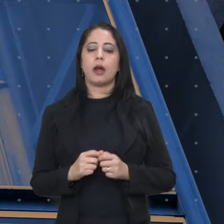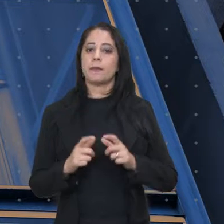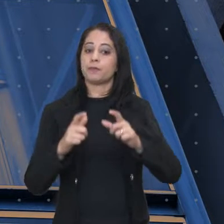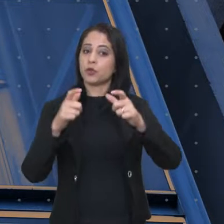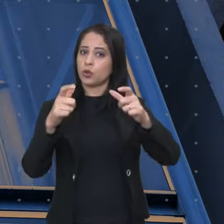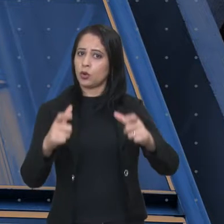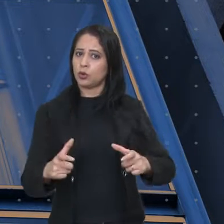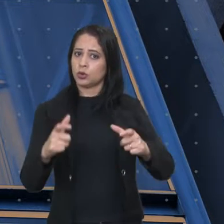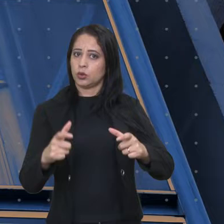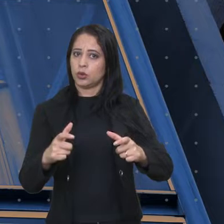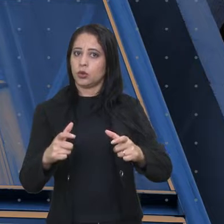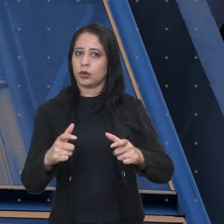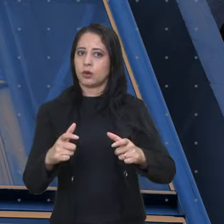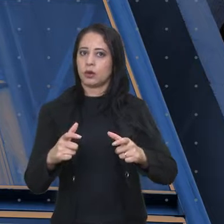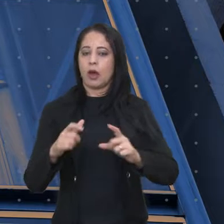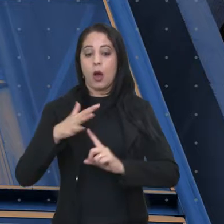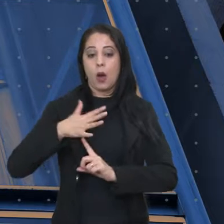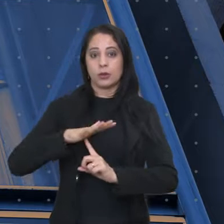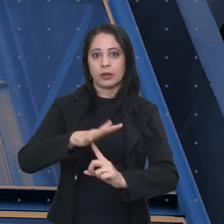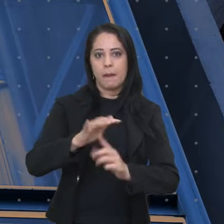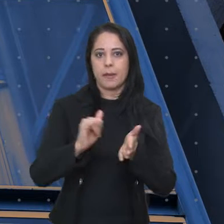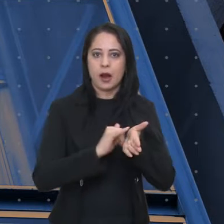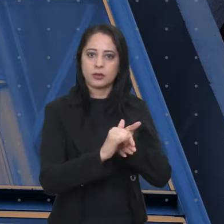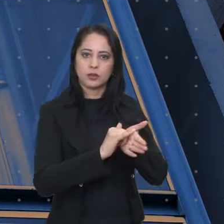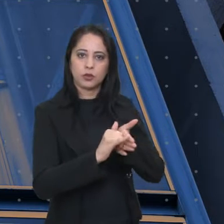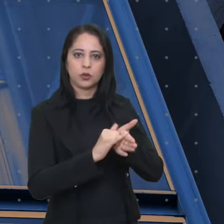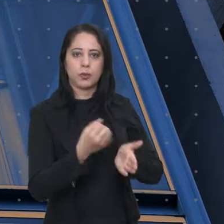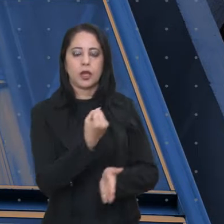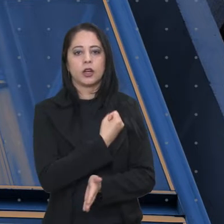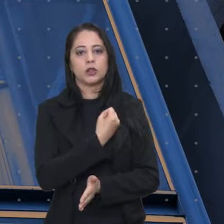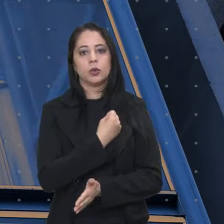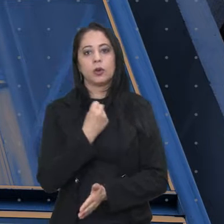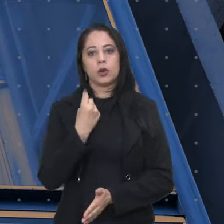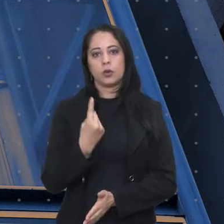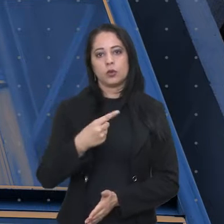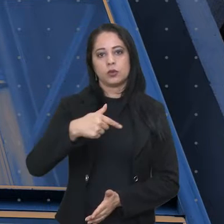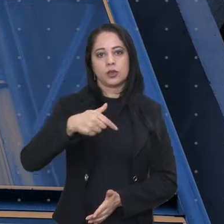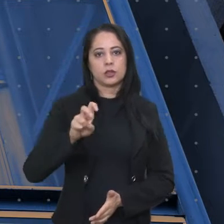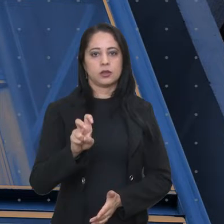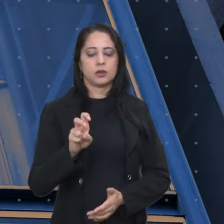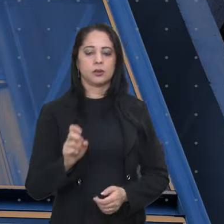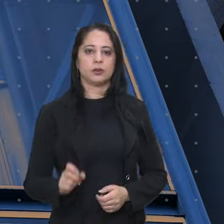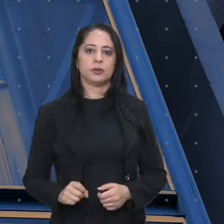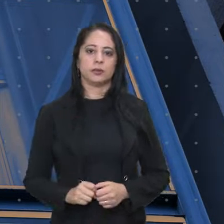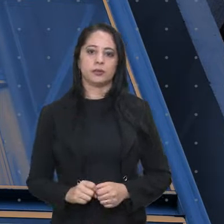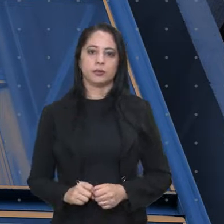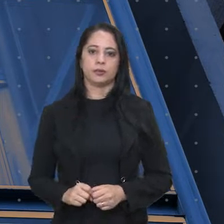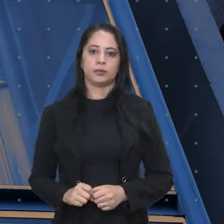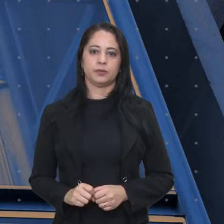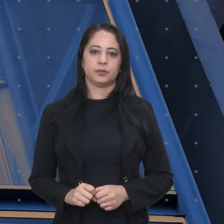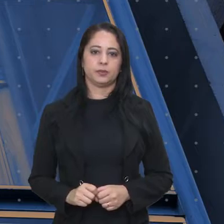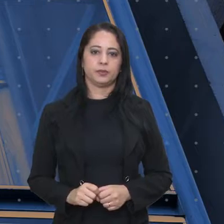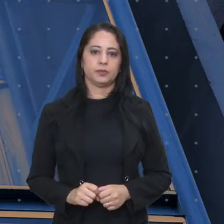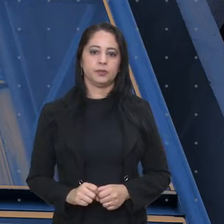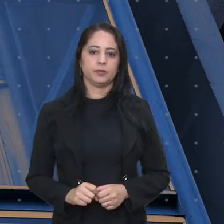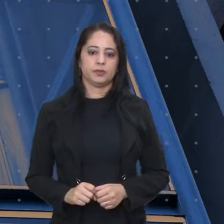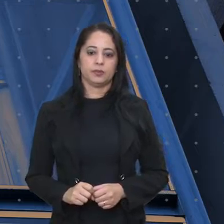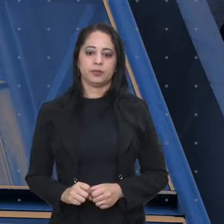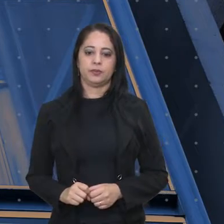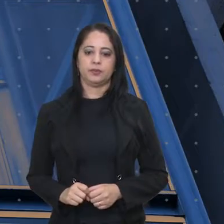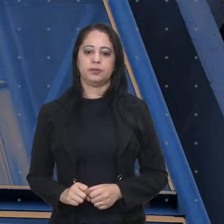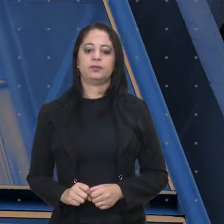CPF, carteira de trabalho e o cartão cidadão. O PAT fica na Praça Afonso Pena, número 175, no